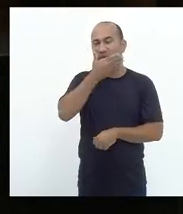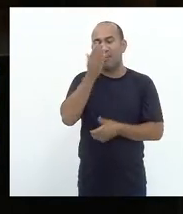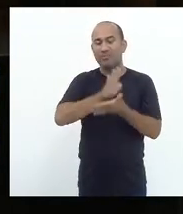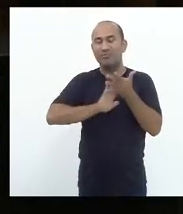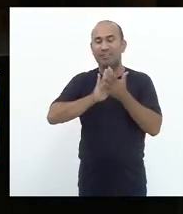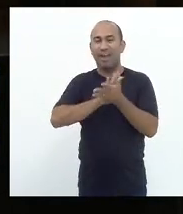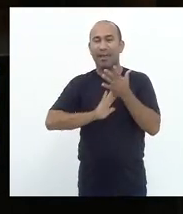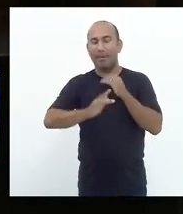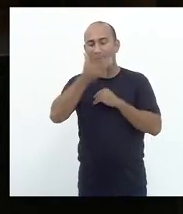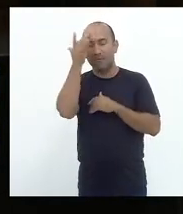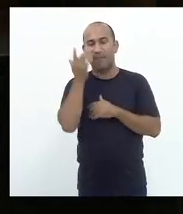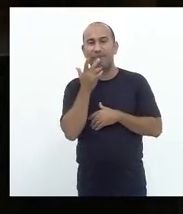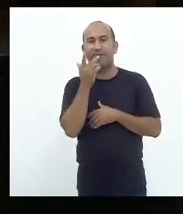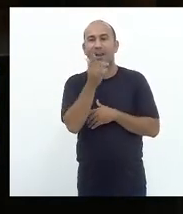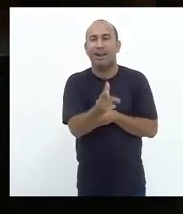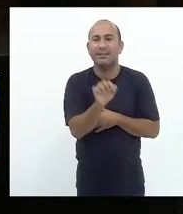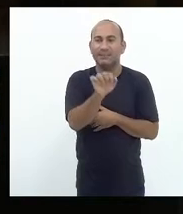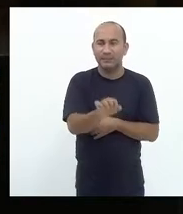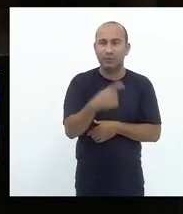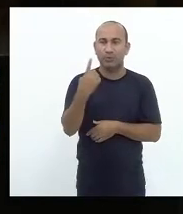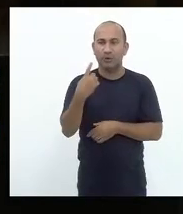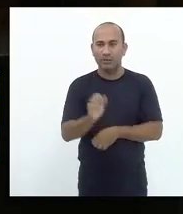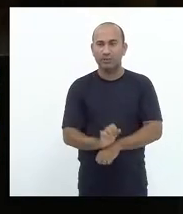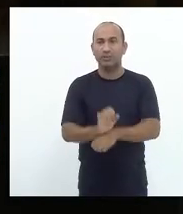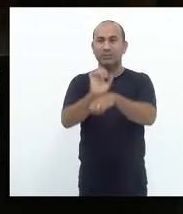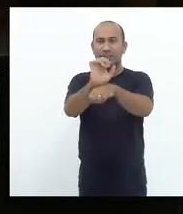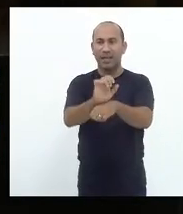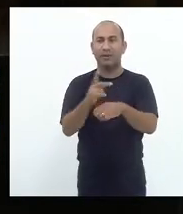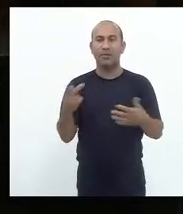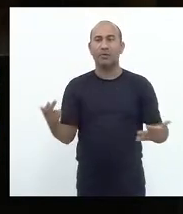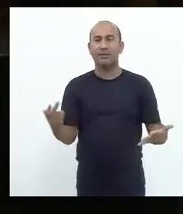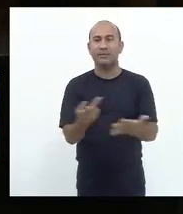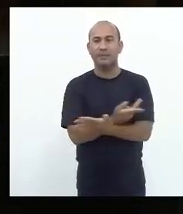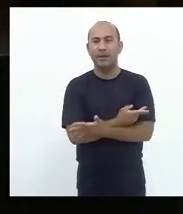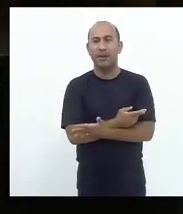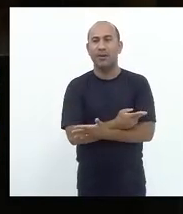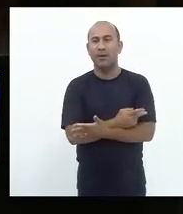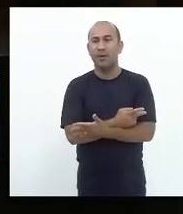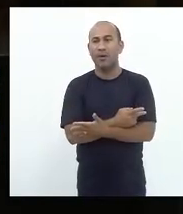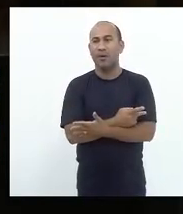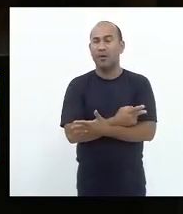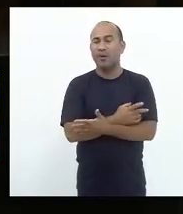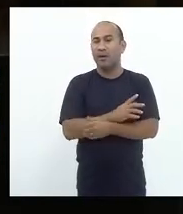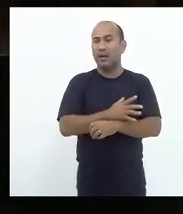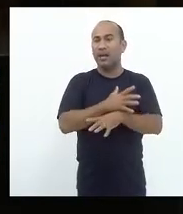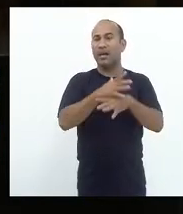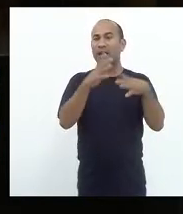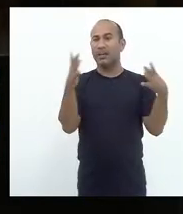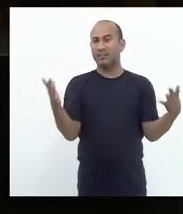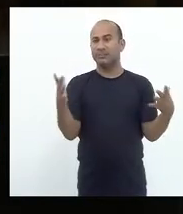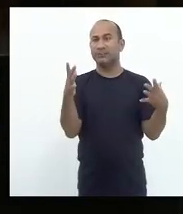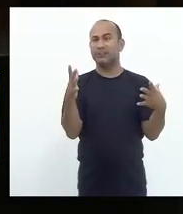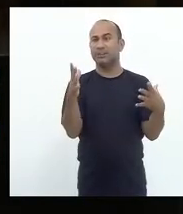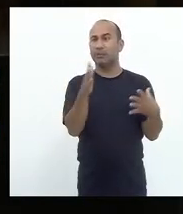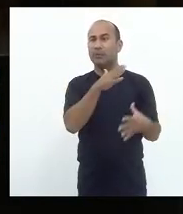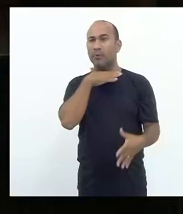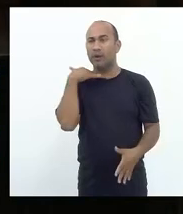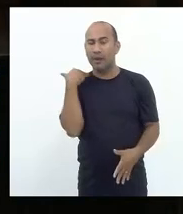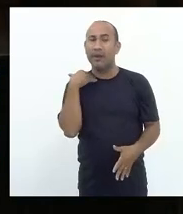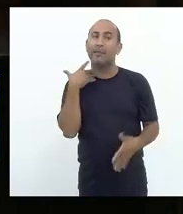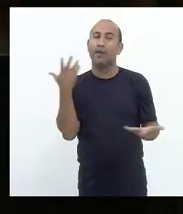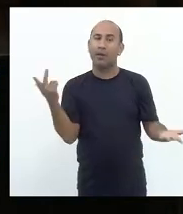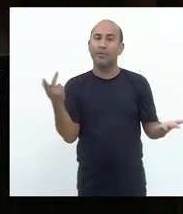isso. Se o nosso estado foi onde teve o maior índice, quer dizer que no nosso estado foi o estado que mais roubaram